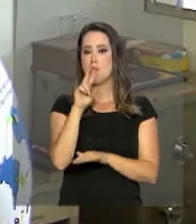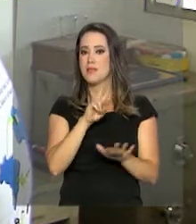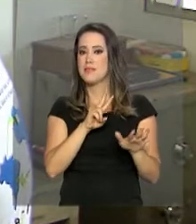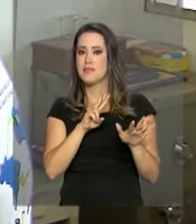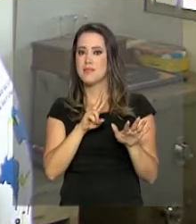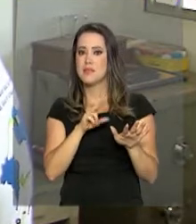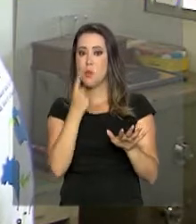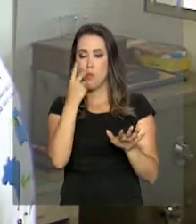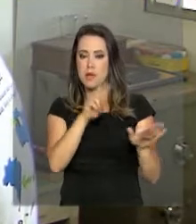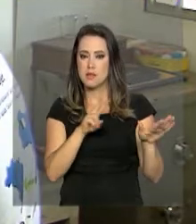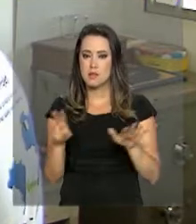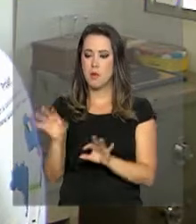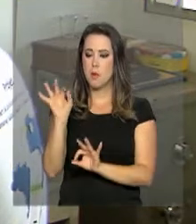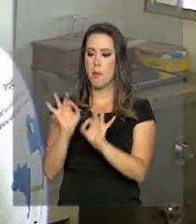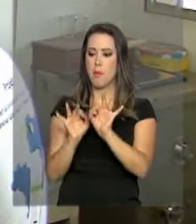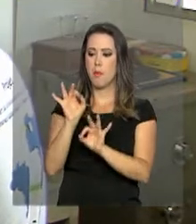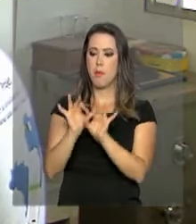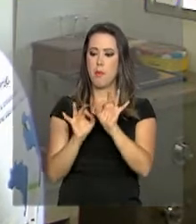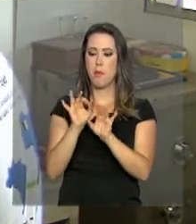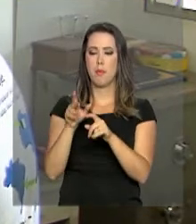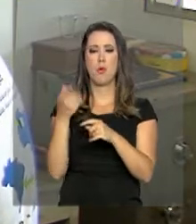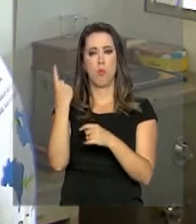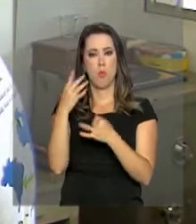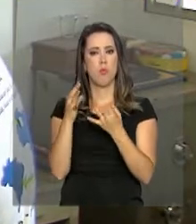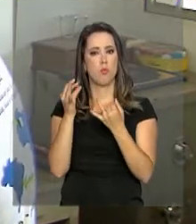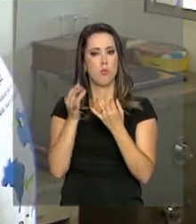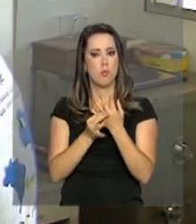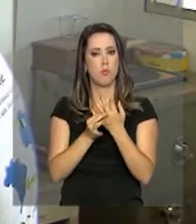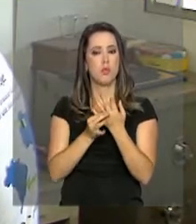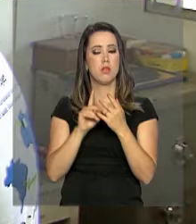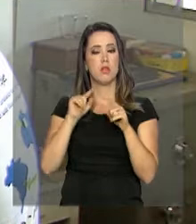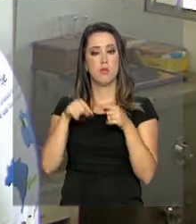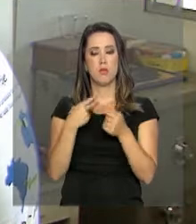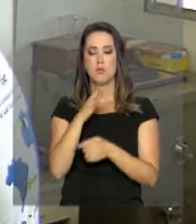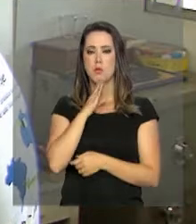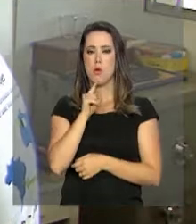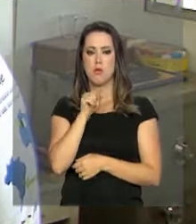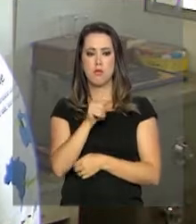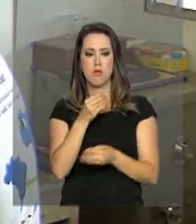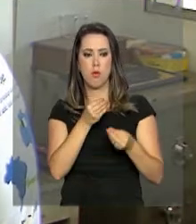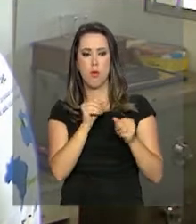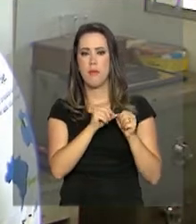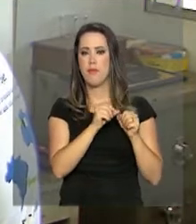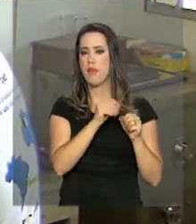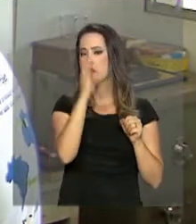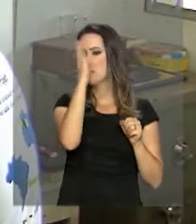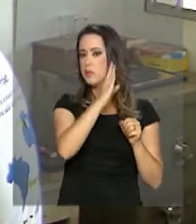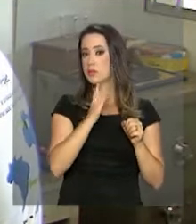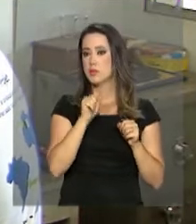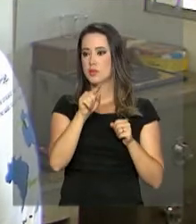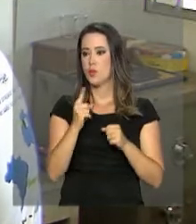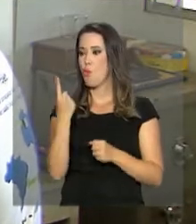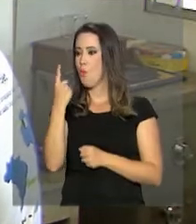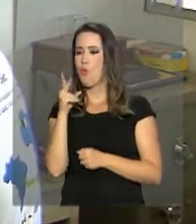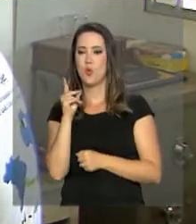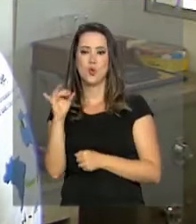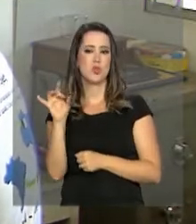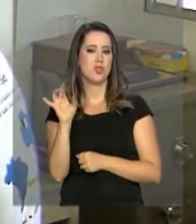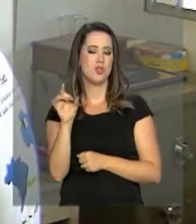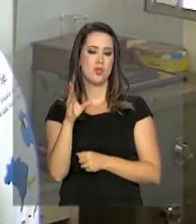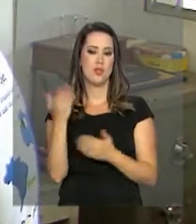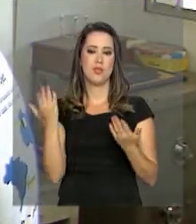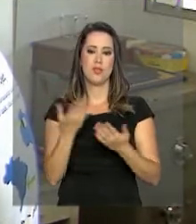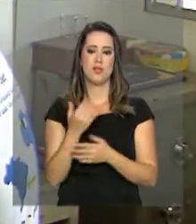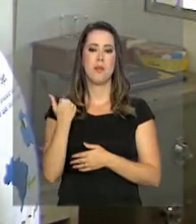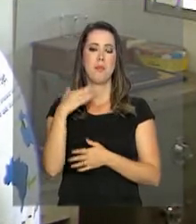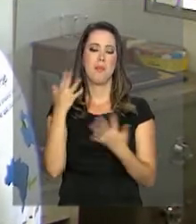semana para deixar pronto. Depois que eles conheceram as técnicas usadas no Brasil, passaram a fabricar em um dia e o produto